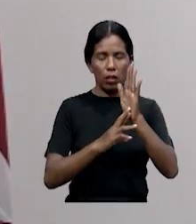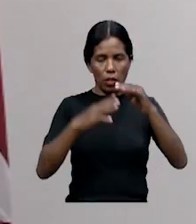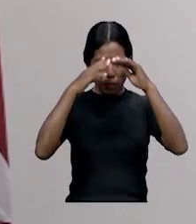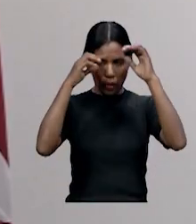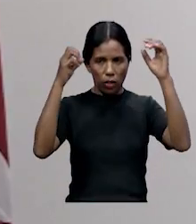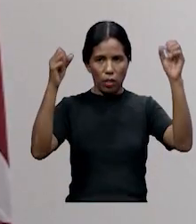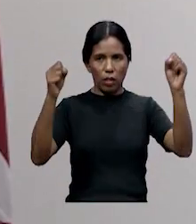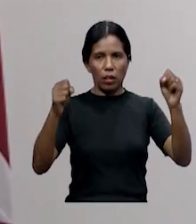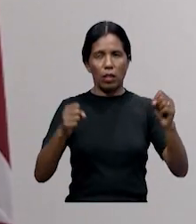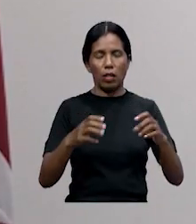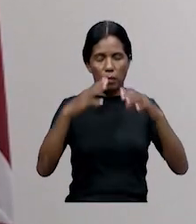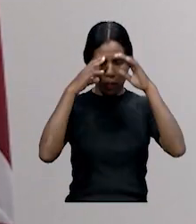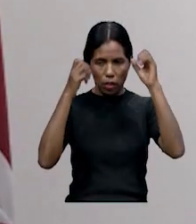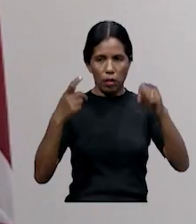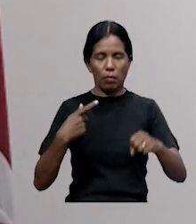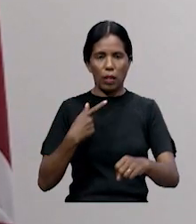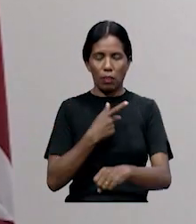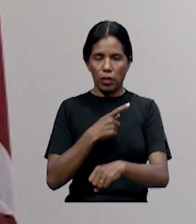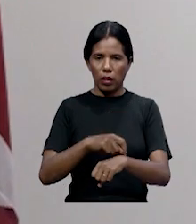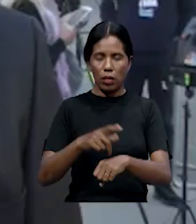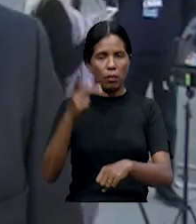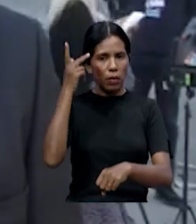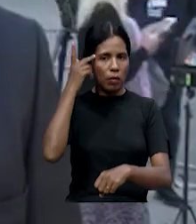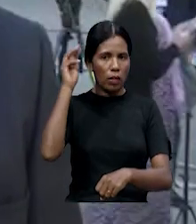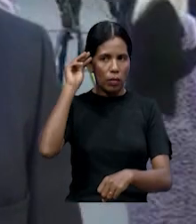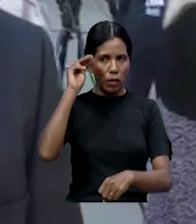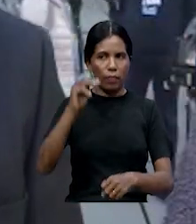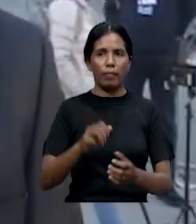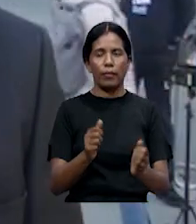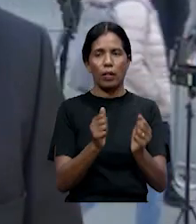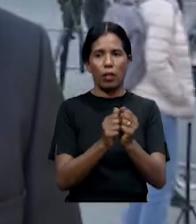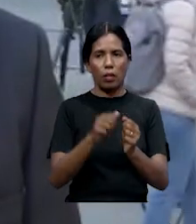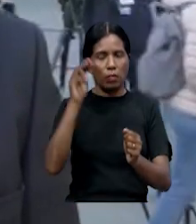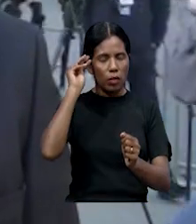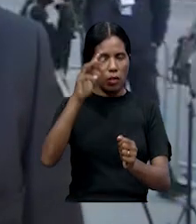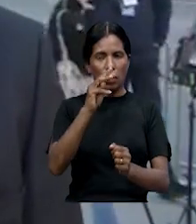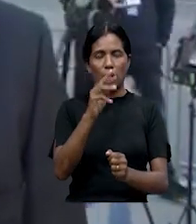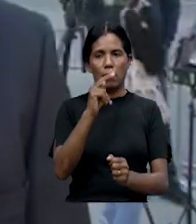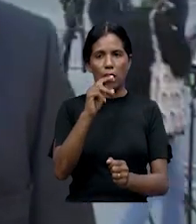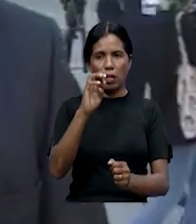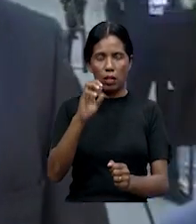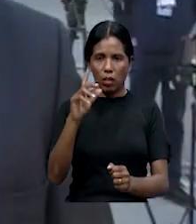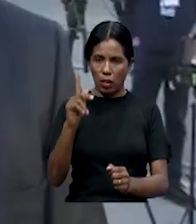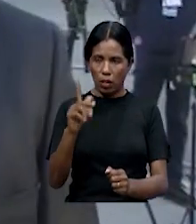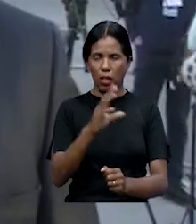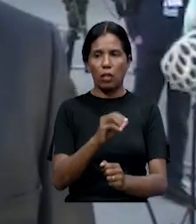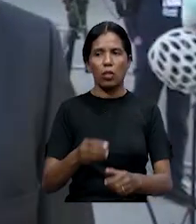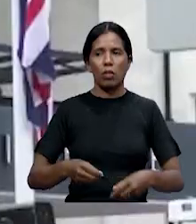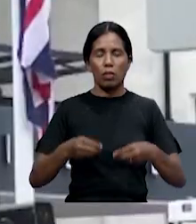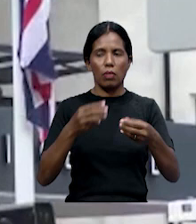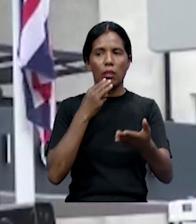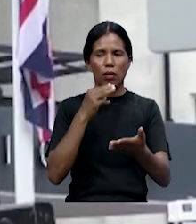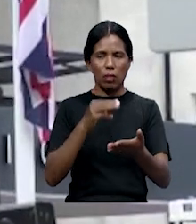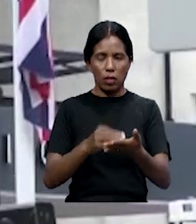República, presidente do Parlamento Nacional, primeiro-ministro e ministra dos Negócios Estrangeiros. Hoje mai fo homenagem ba